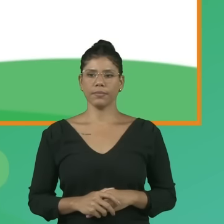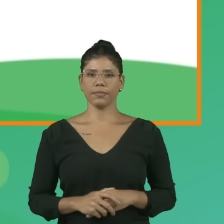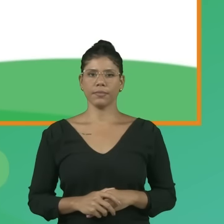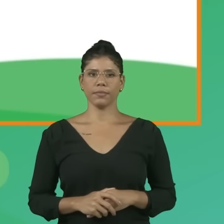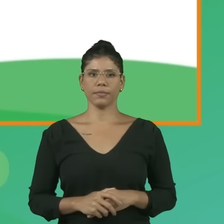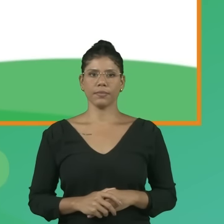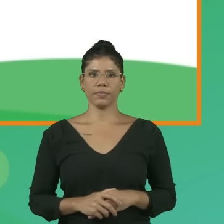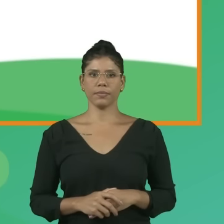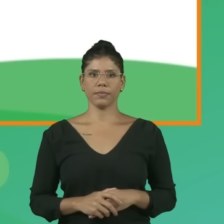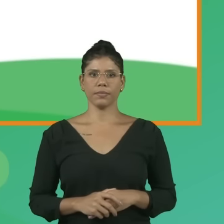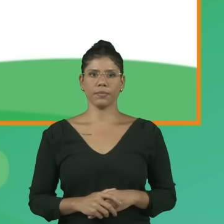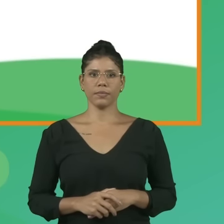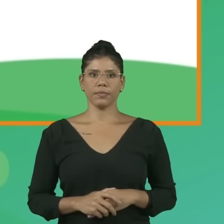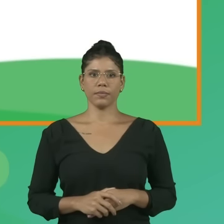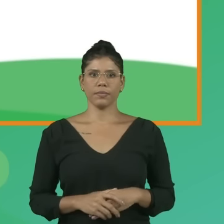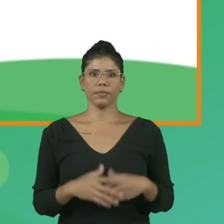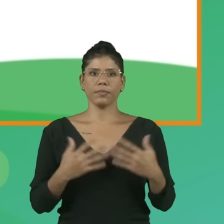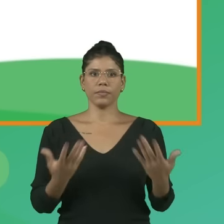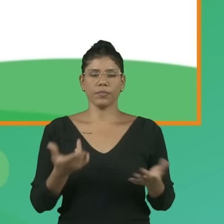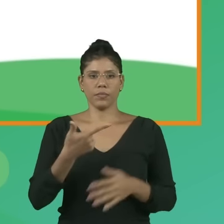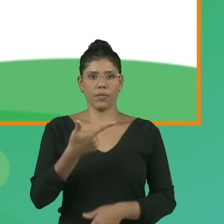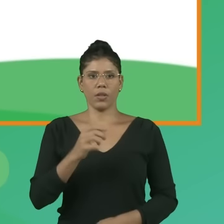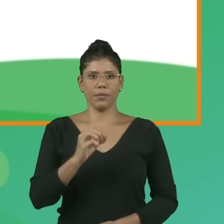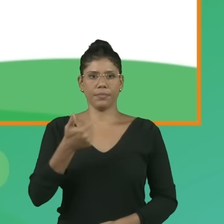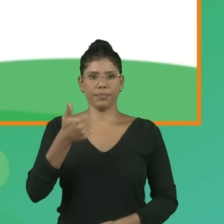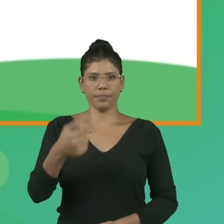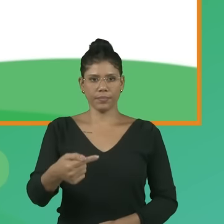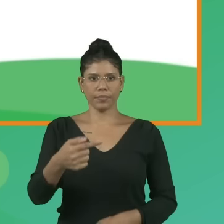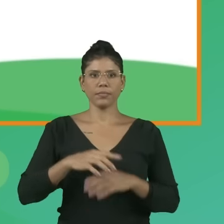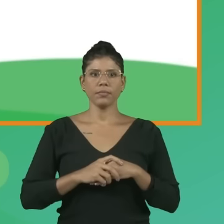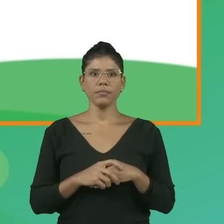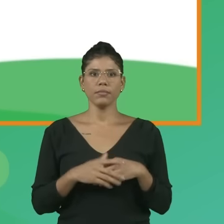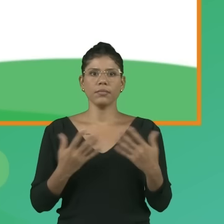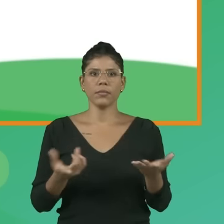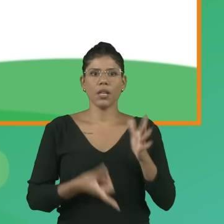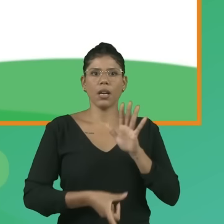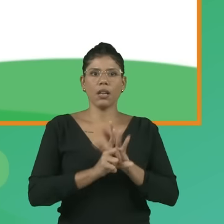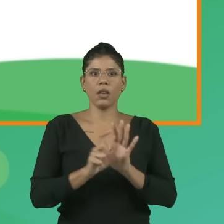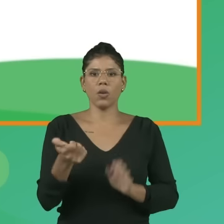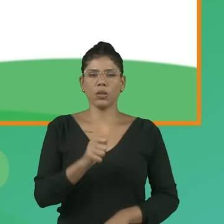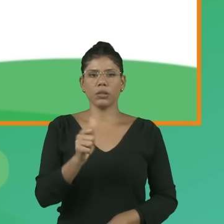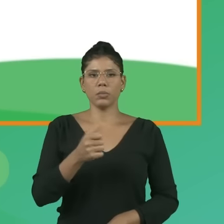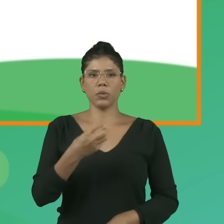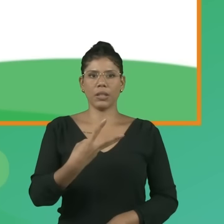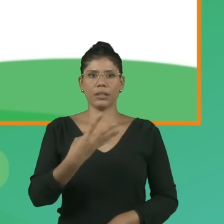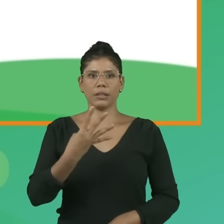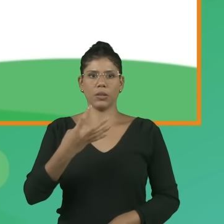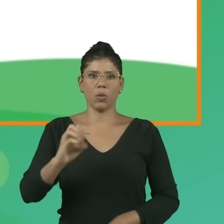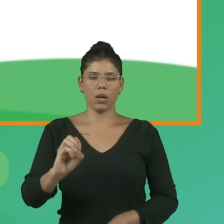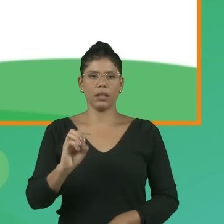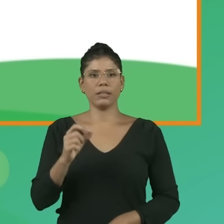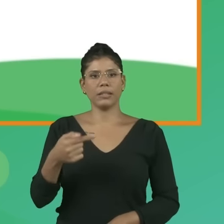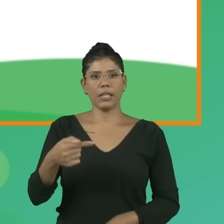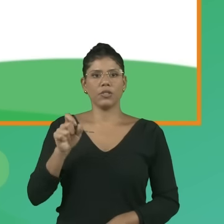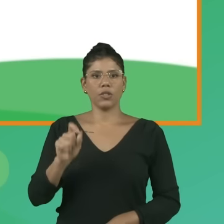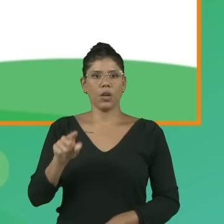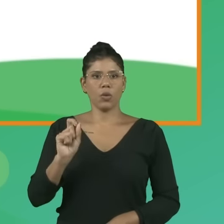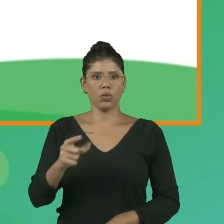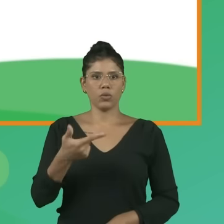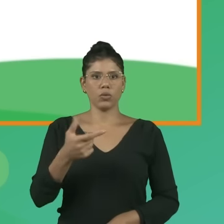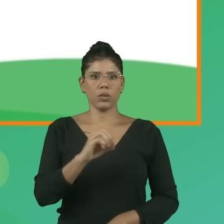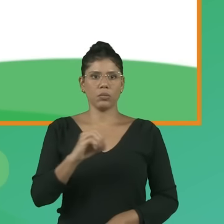Vamos lá, vamos para mais uma. 2017 agora. A Lei nº 11.340, de 7 de agosto de 2006,